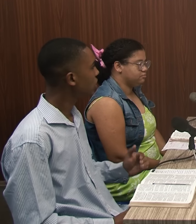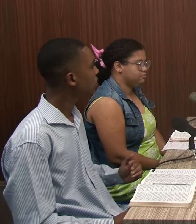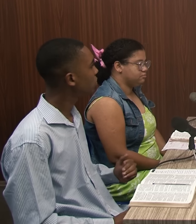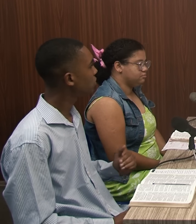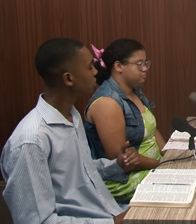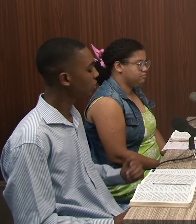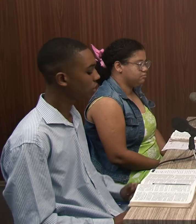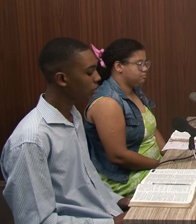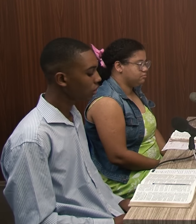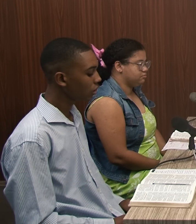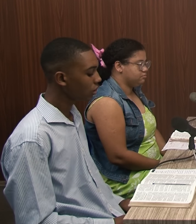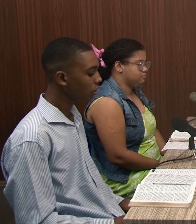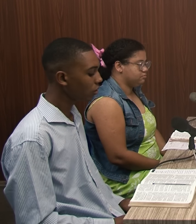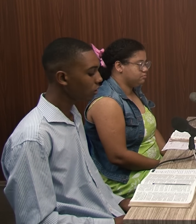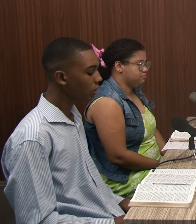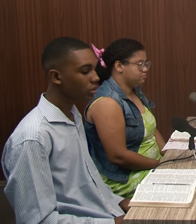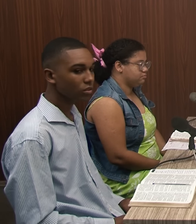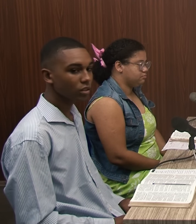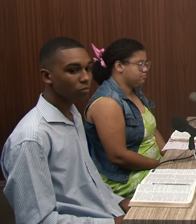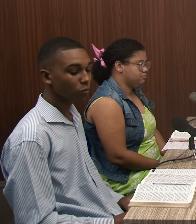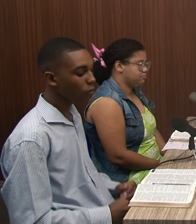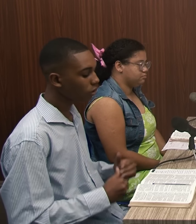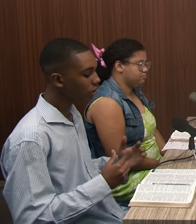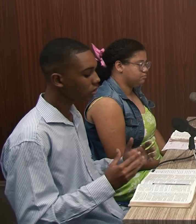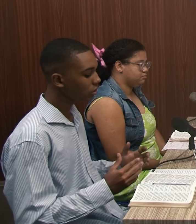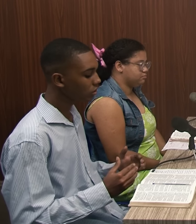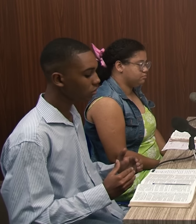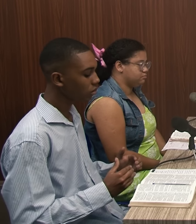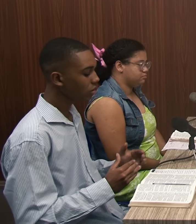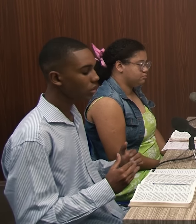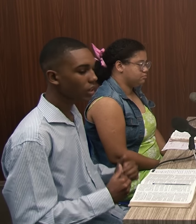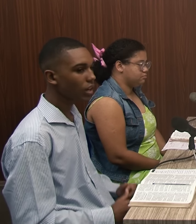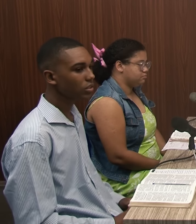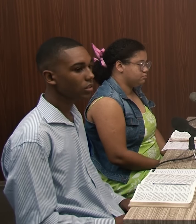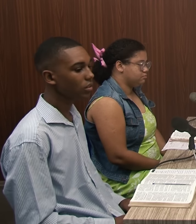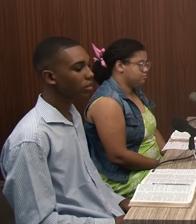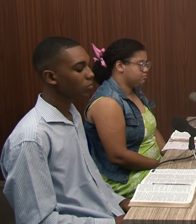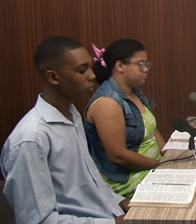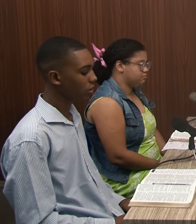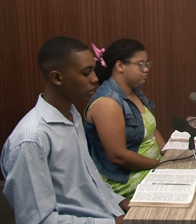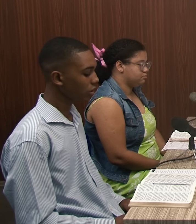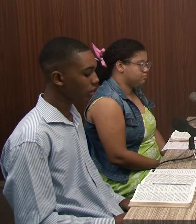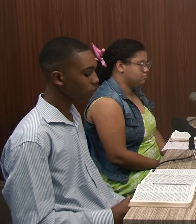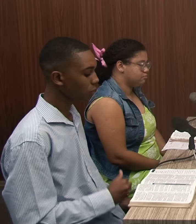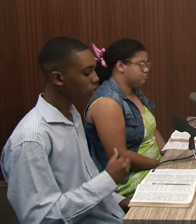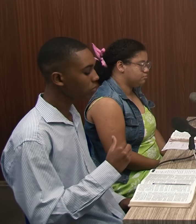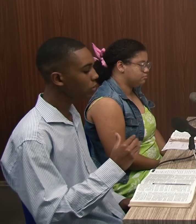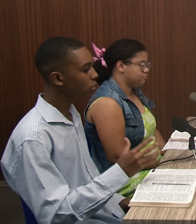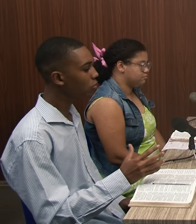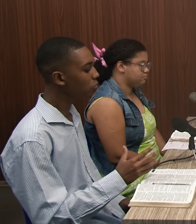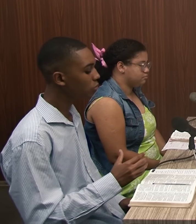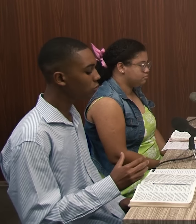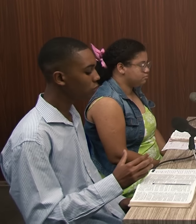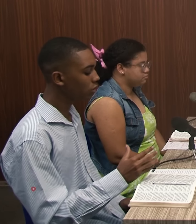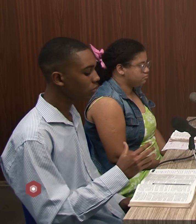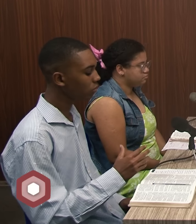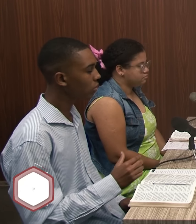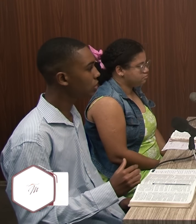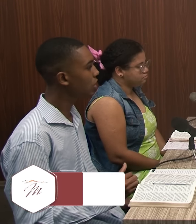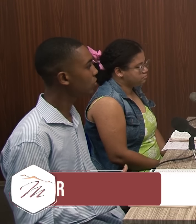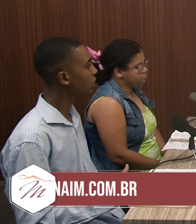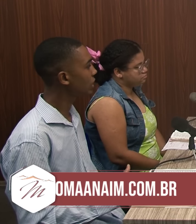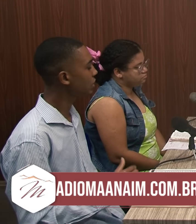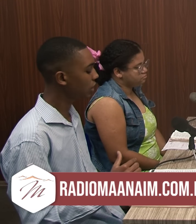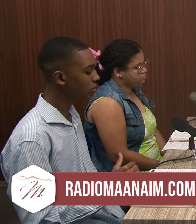os discípulos, né? Então acredito que por conta disso se encaixa, né? Porque todas as pessoas do mundo viam